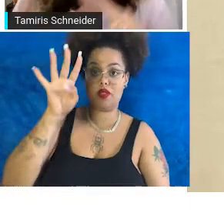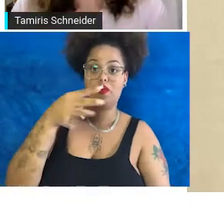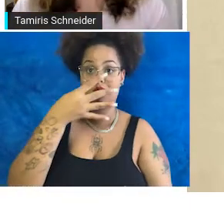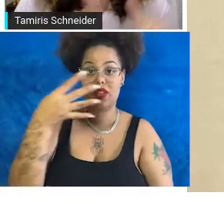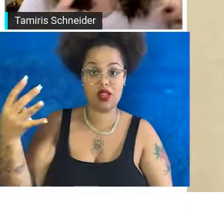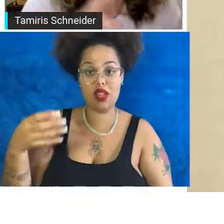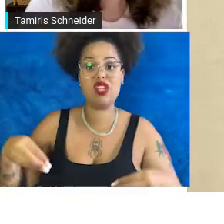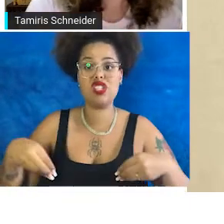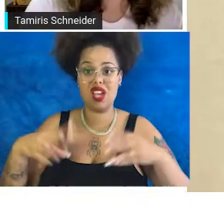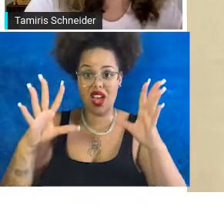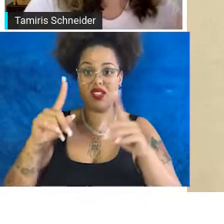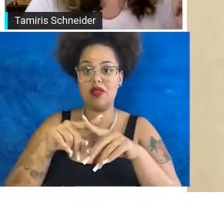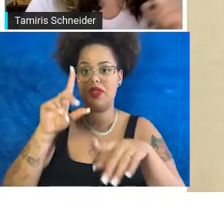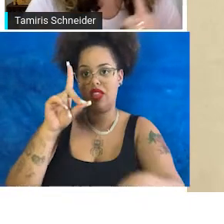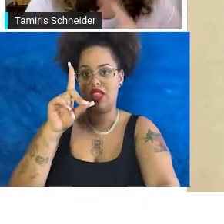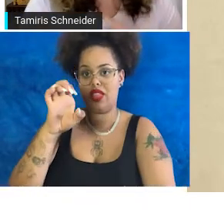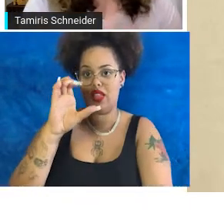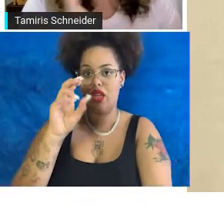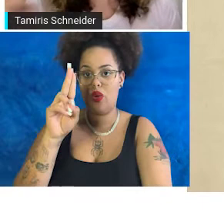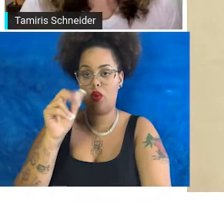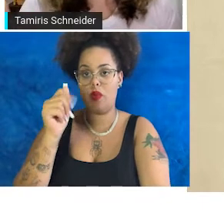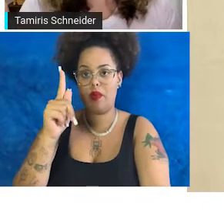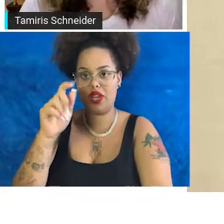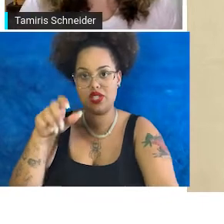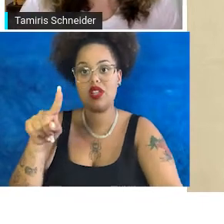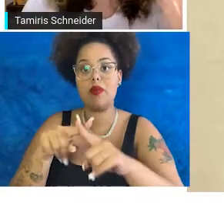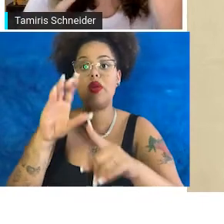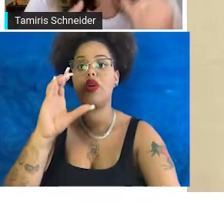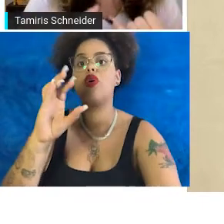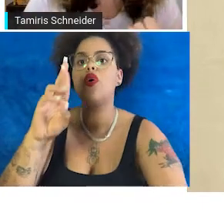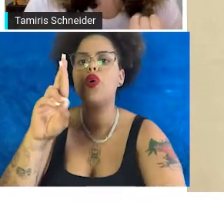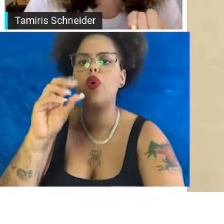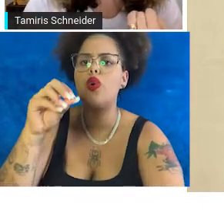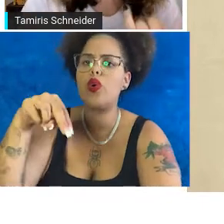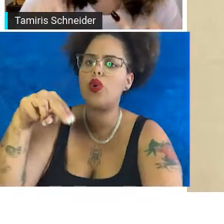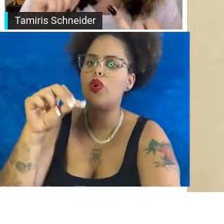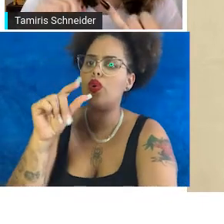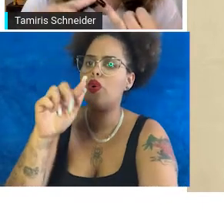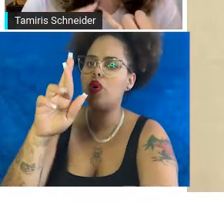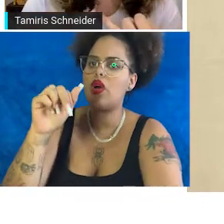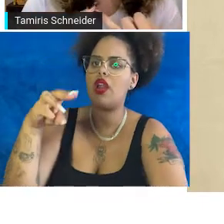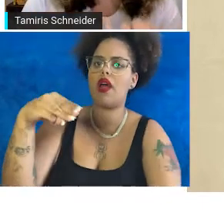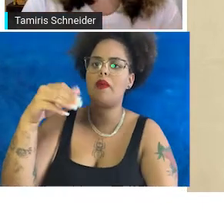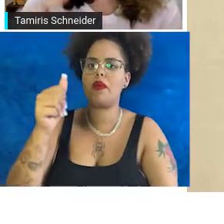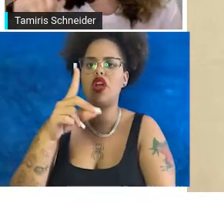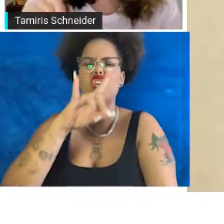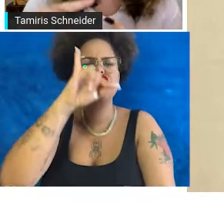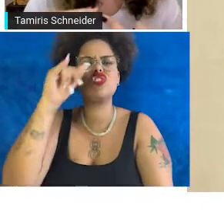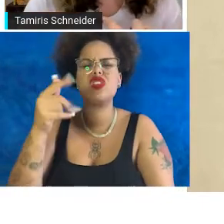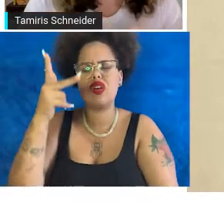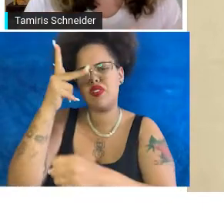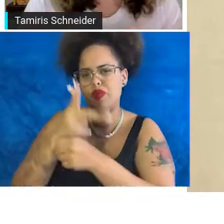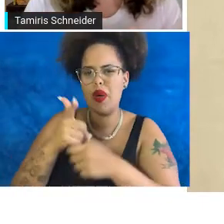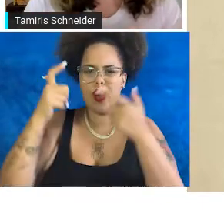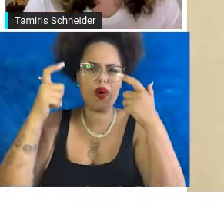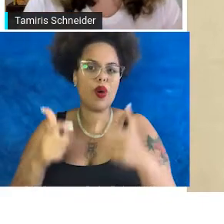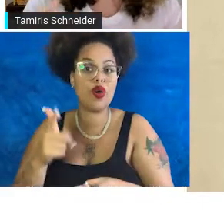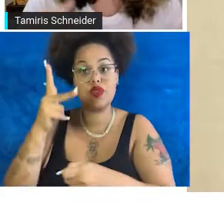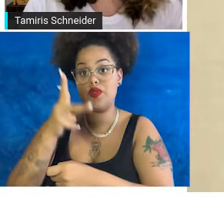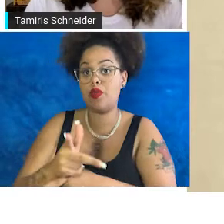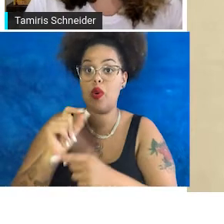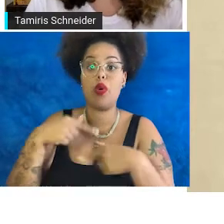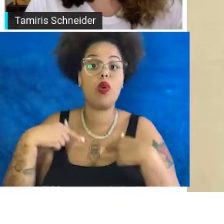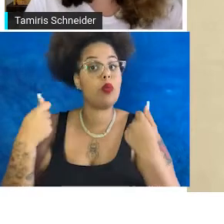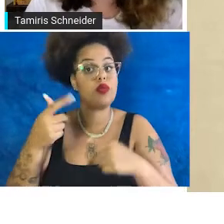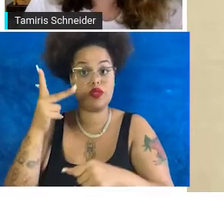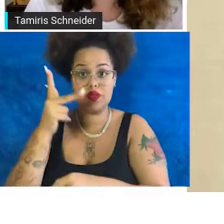gastos, tendo decupagem, você abre também seu cronograma. Que dia que vão filmar? Onde vão filmar? O que eu preciso para filmar?